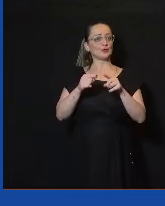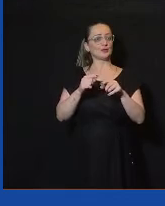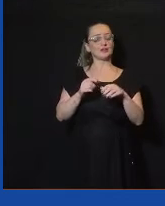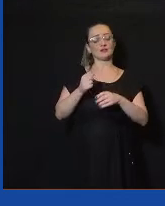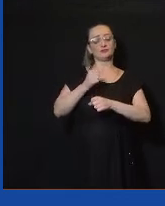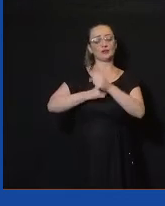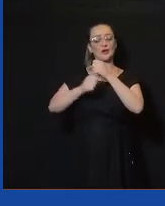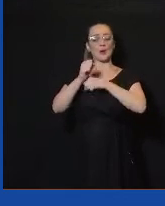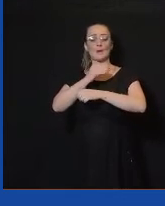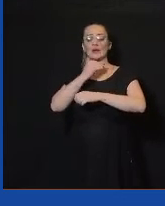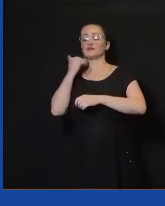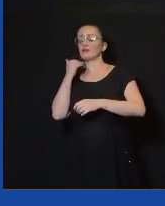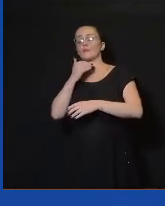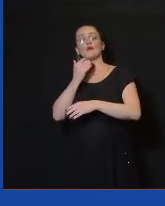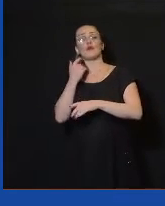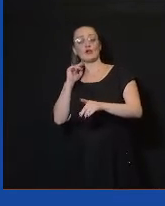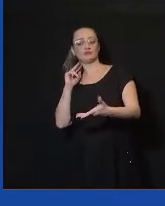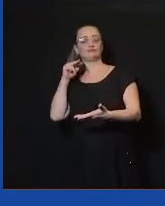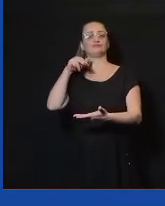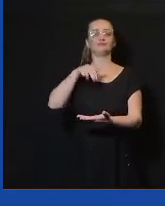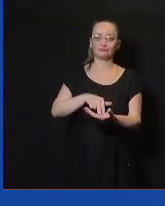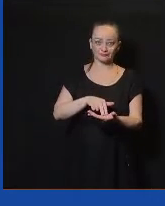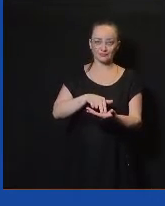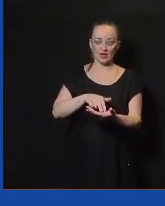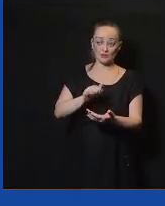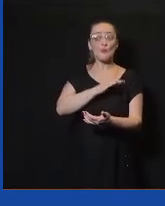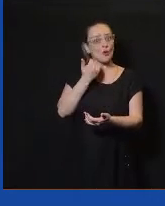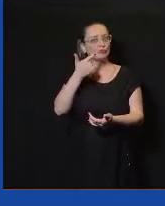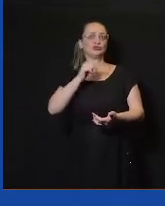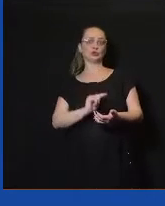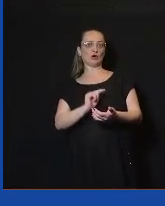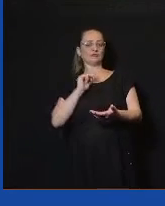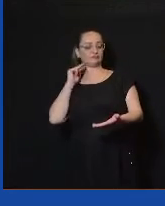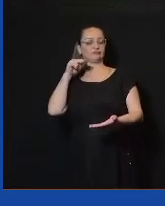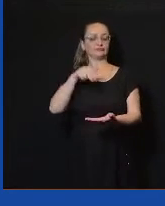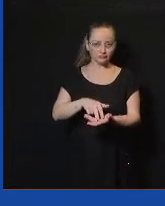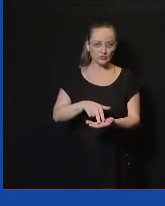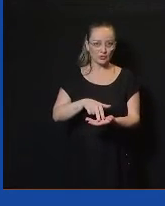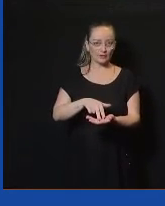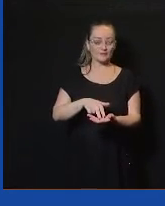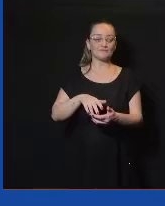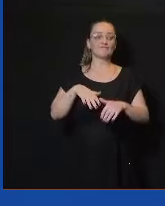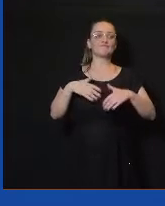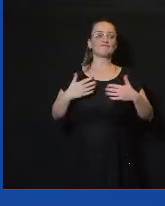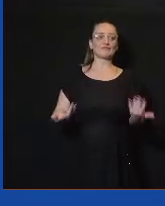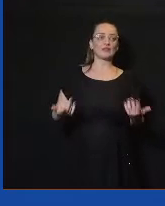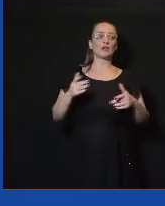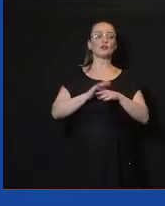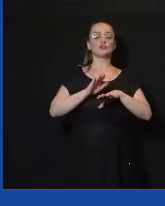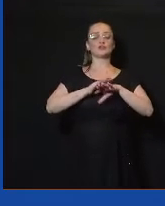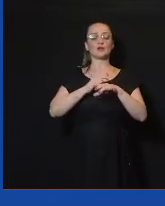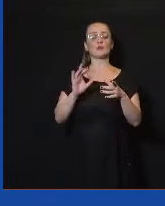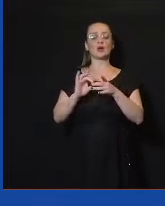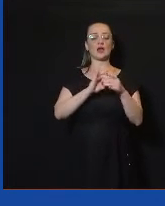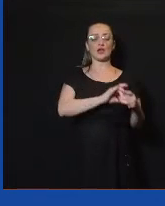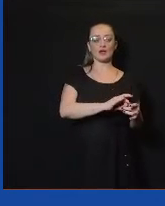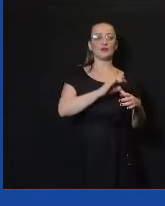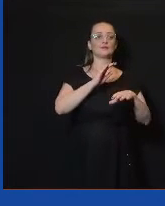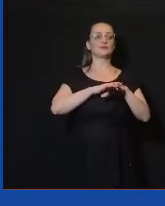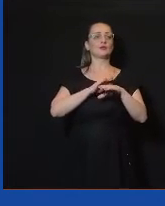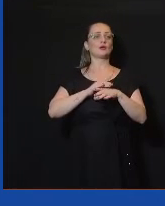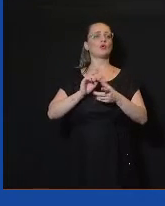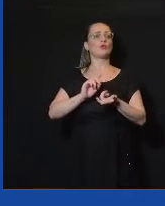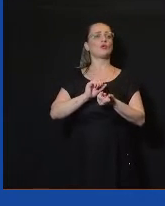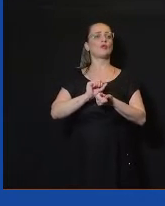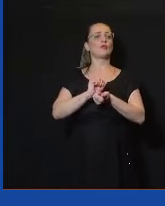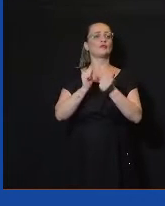a gente morreu e ressuscitou de novo e conseguiu montar uma rede, conseguiu fazer o que as empresas chamam de reconversão da matriz produtiva. A gente fez